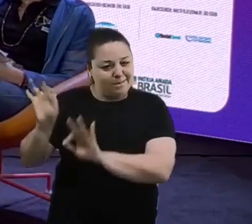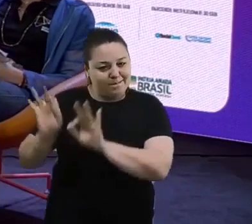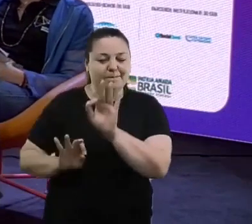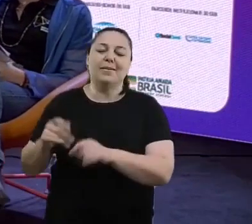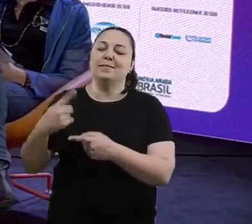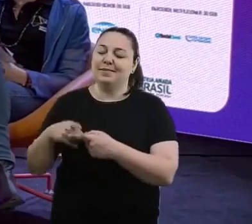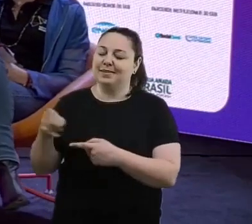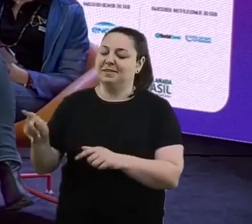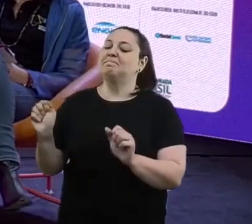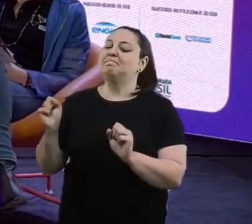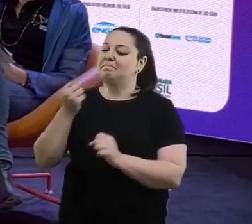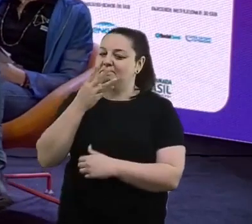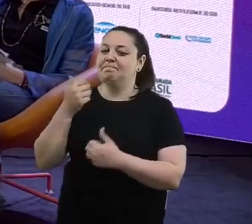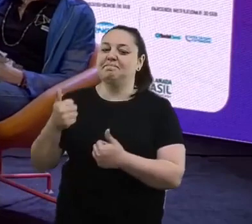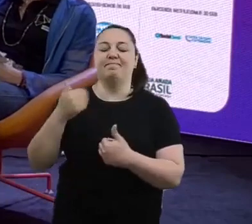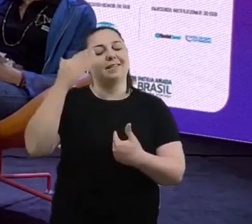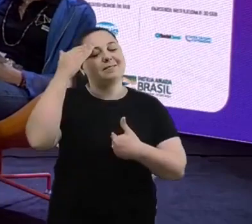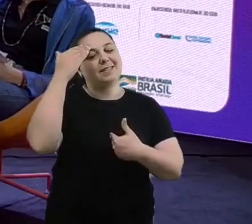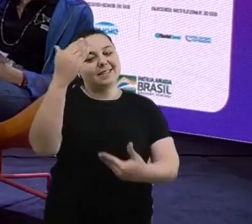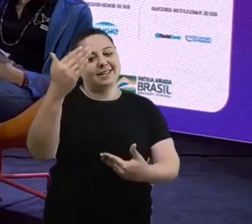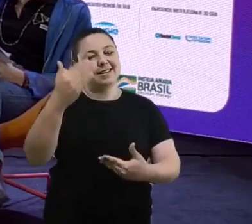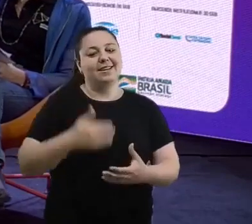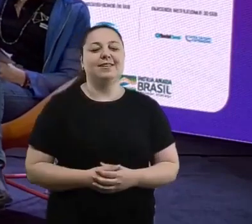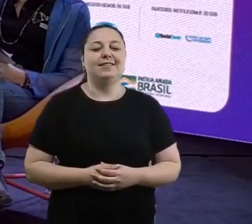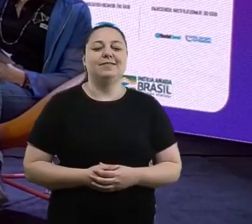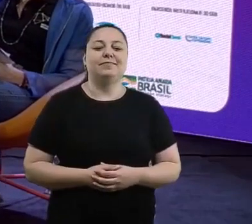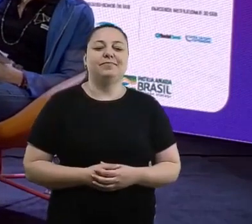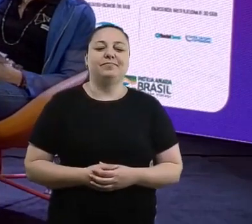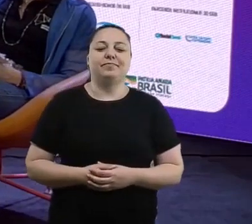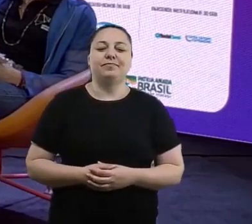gente vai revezar. Eu vou ficar por último nas 2 vezes, tá?